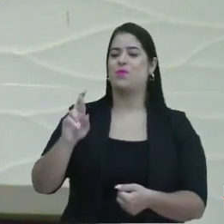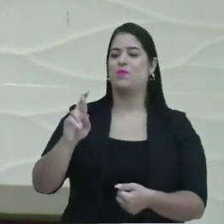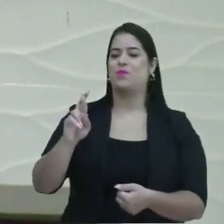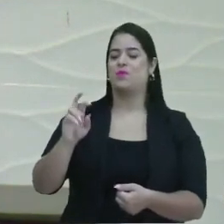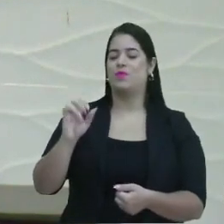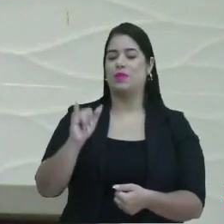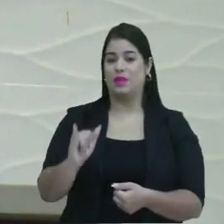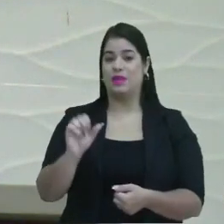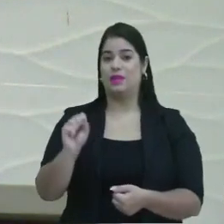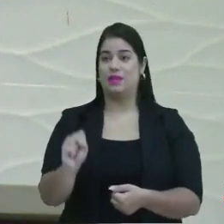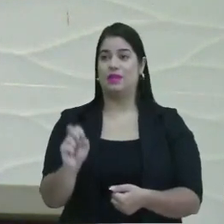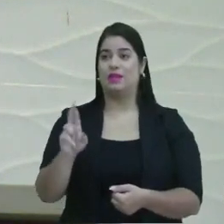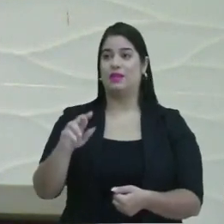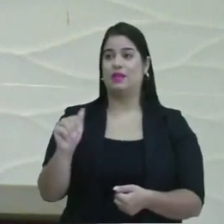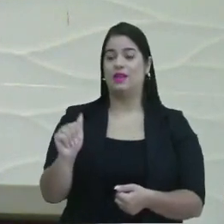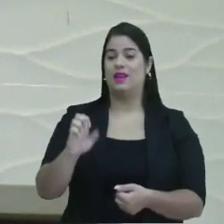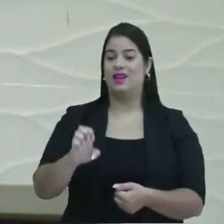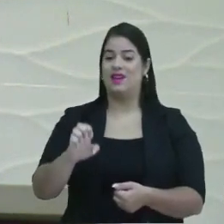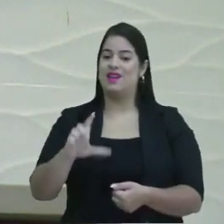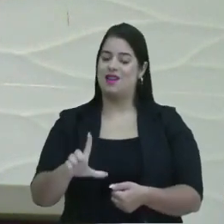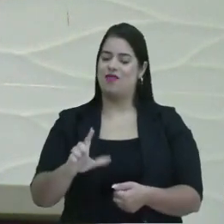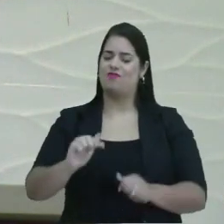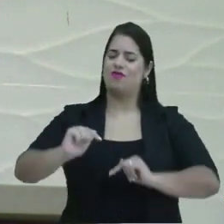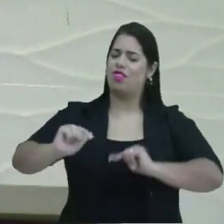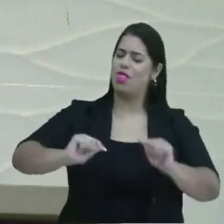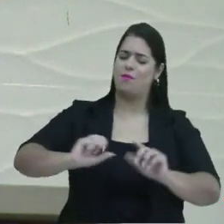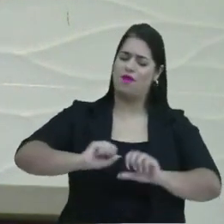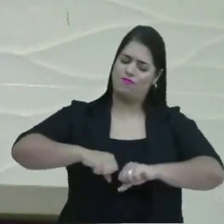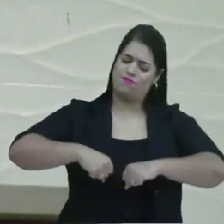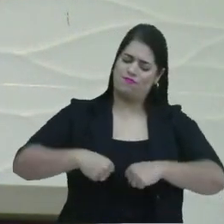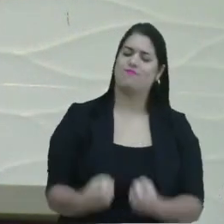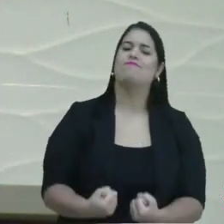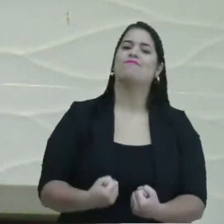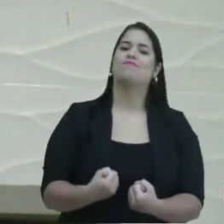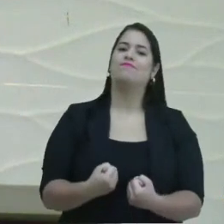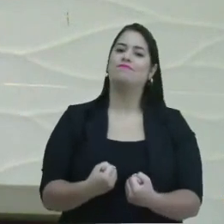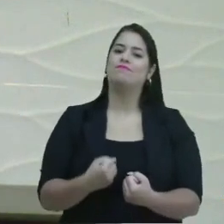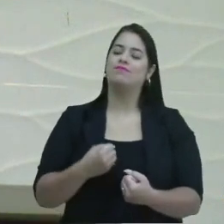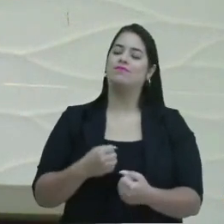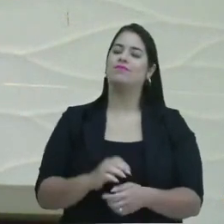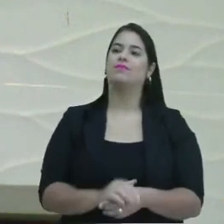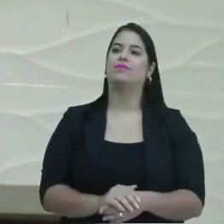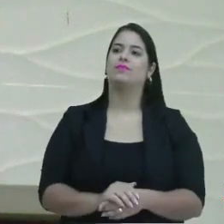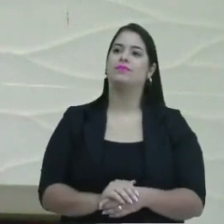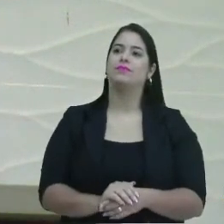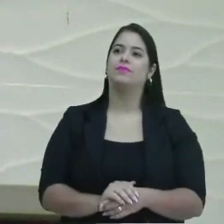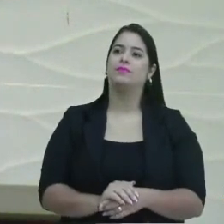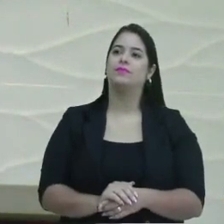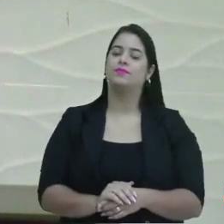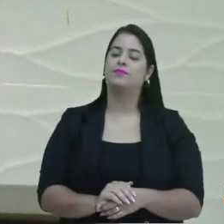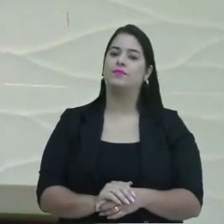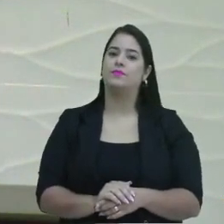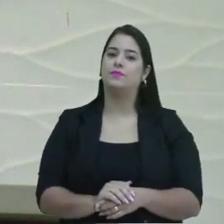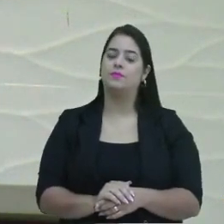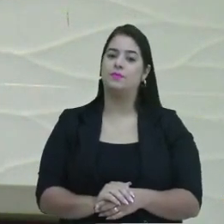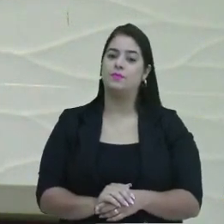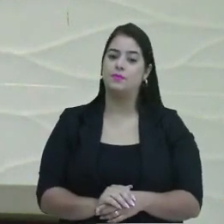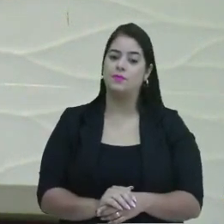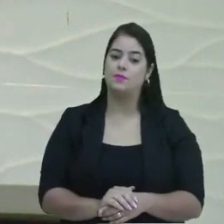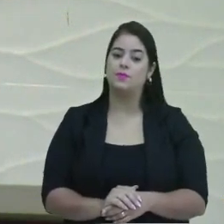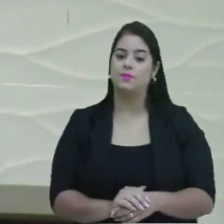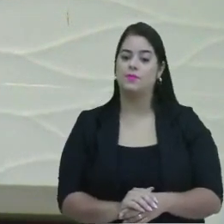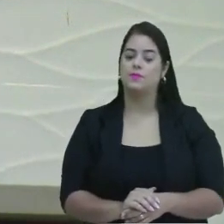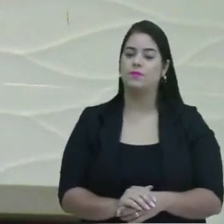palavra recentemente, pelo seu trabalho, dedicação, esforços colocados, alocados no sentido de trazer